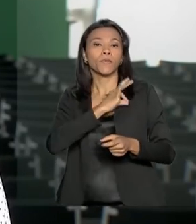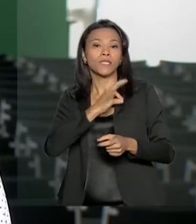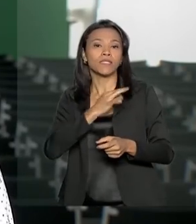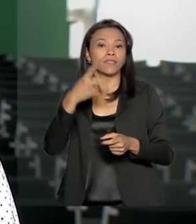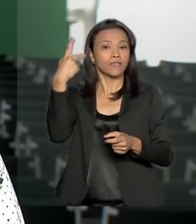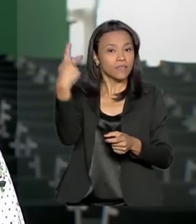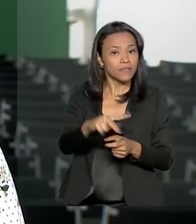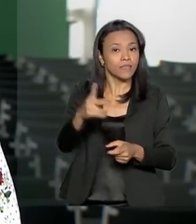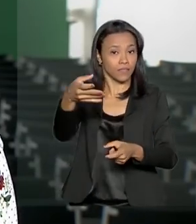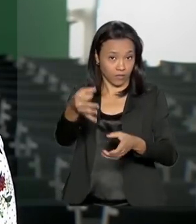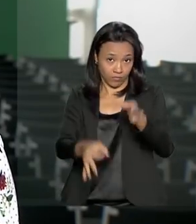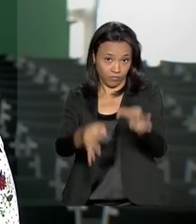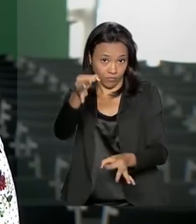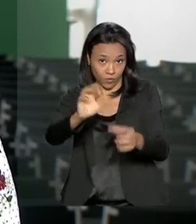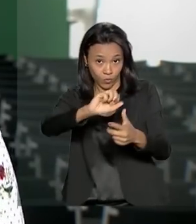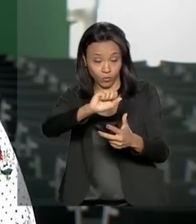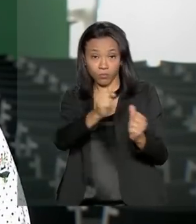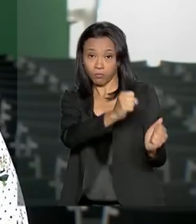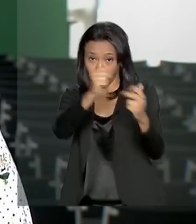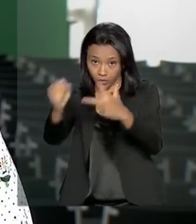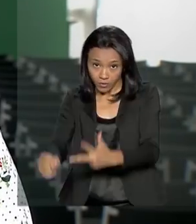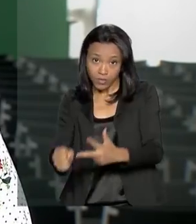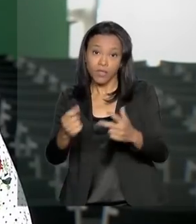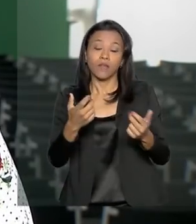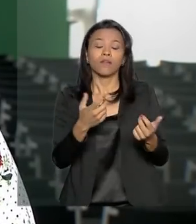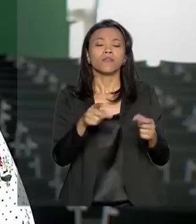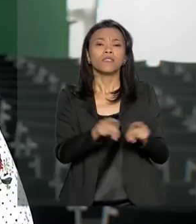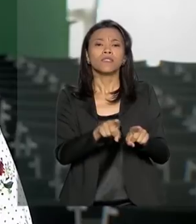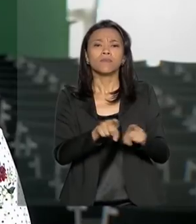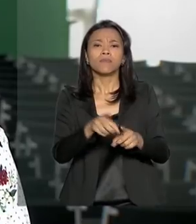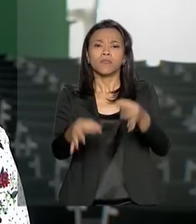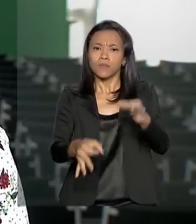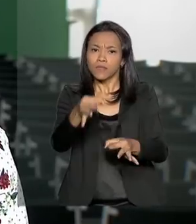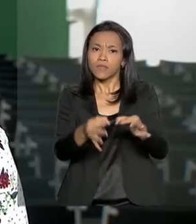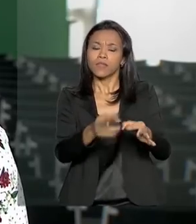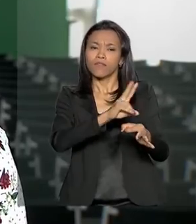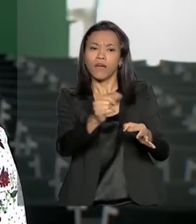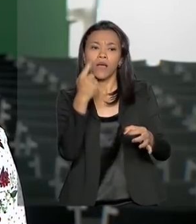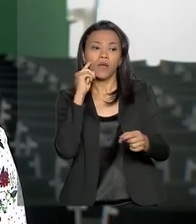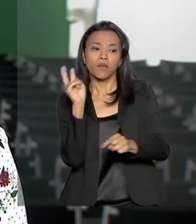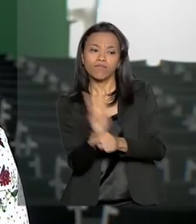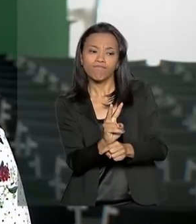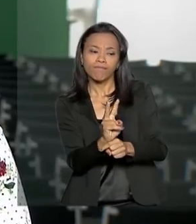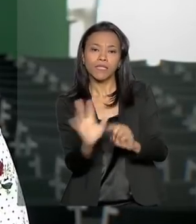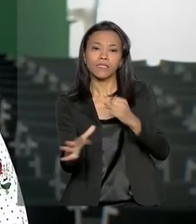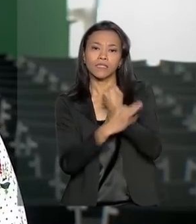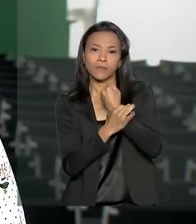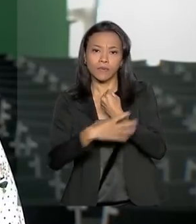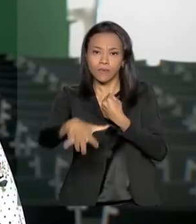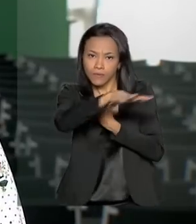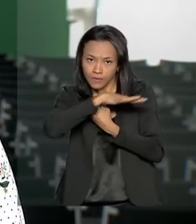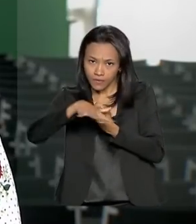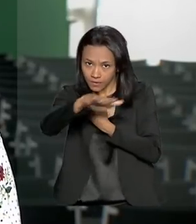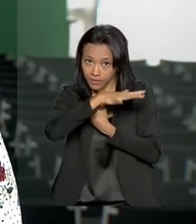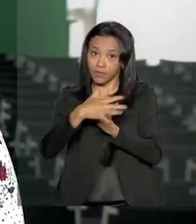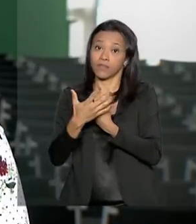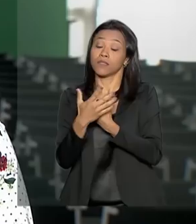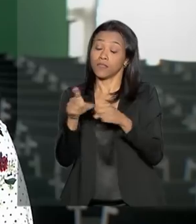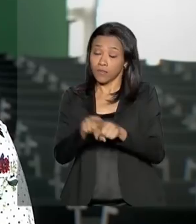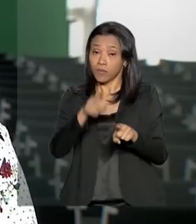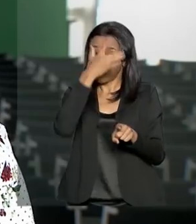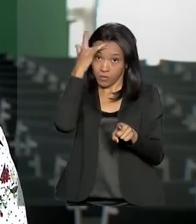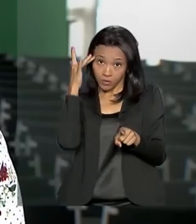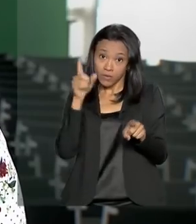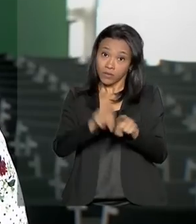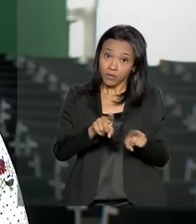forense e nas atividades e nos serviços essenciais a preservação da ordem pública e segurança de pessoas e